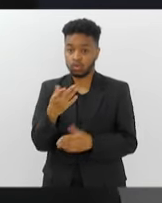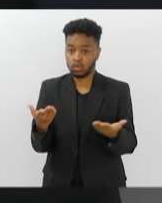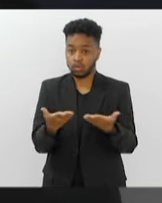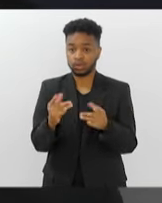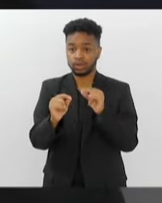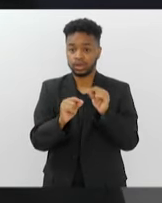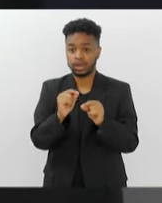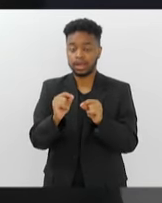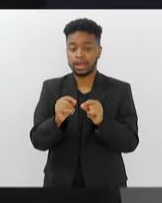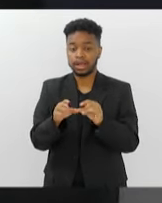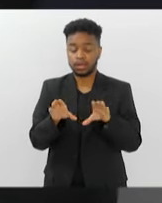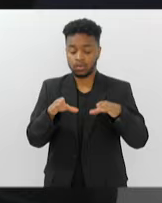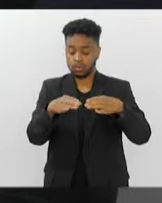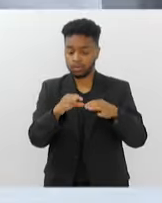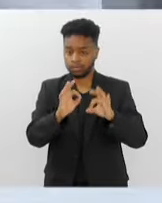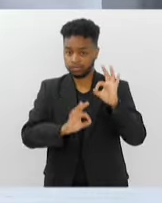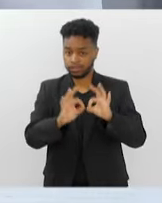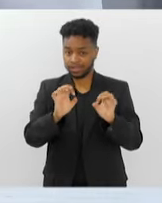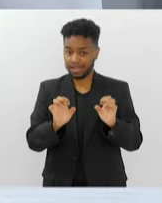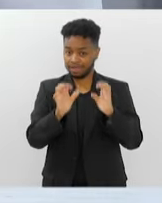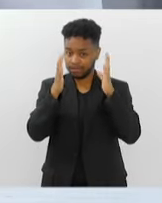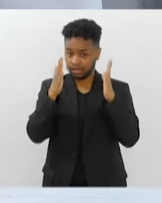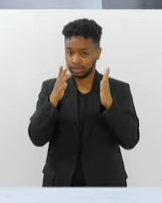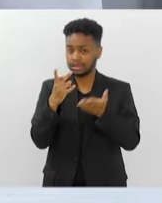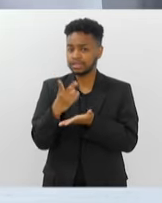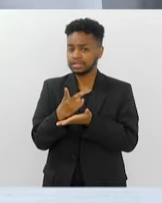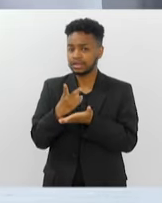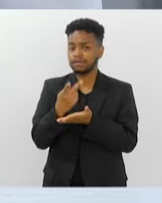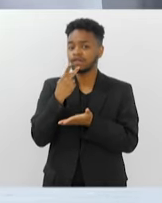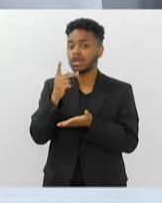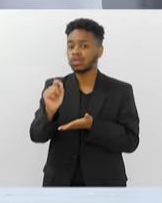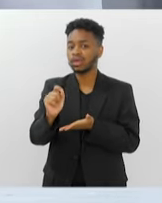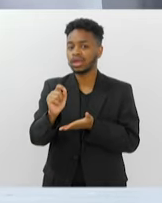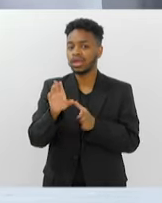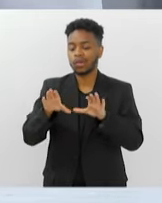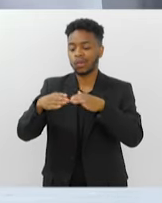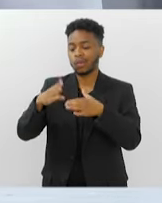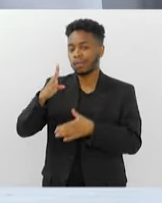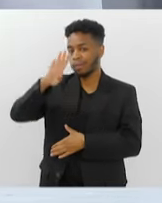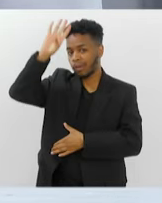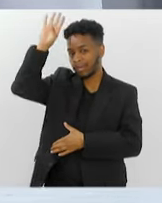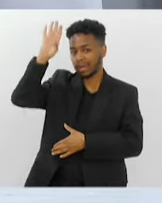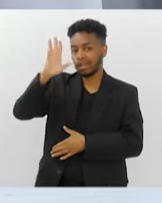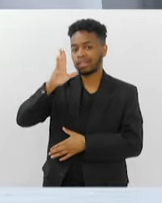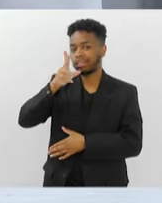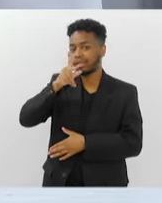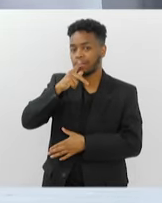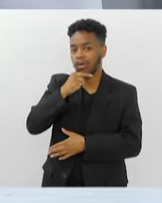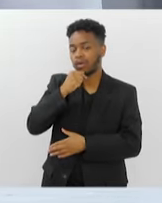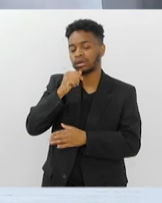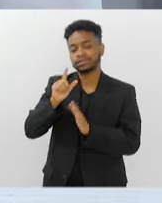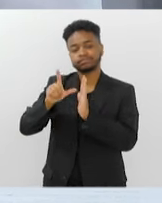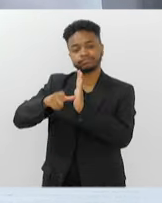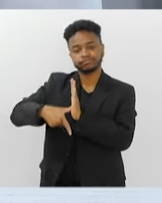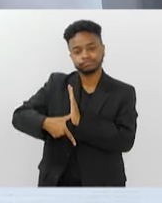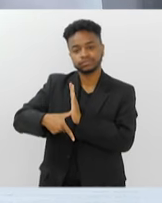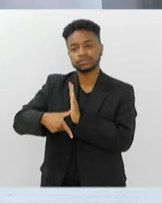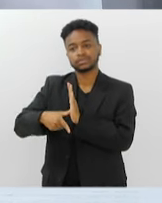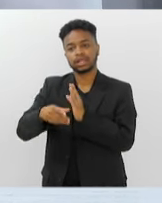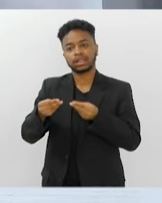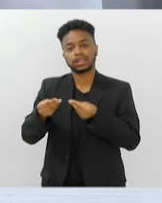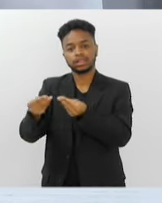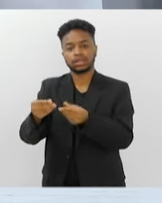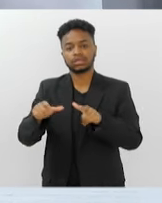próprios organizadores do do evento sempre acusam o bombeiro né de deixar pra última hora para fazer a emissão dos